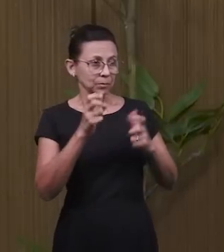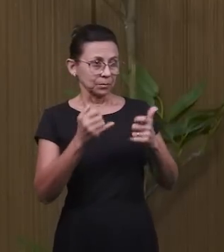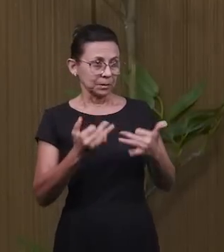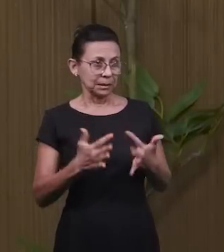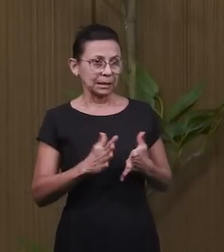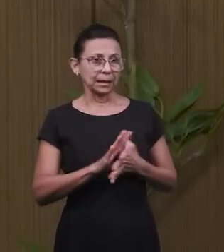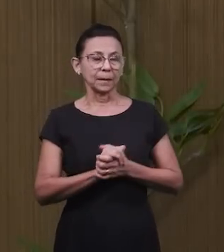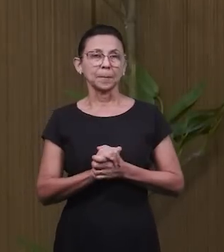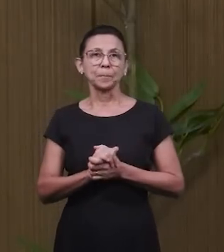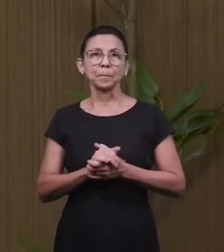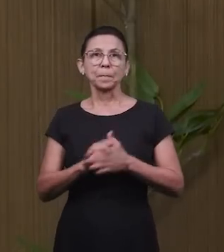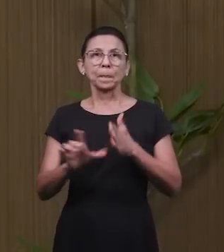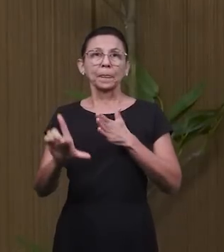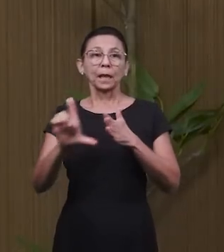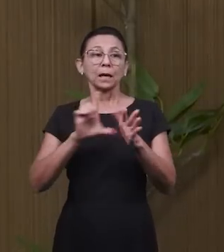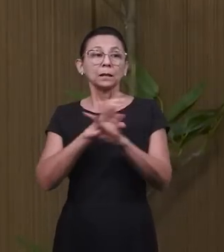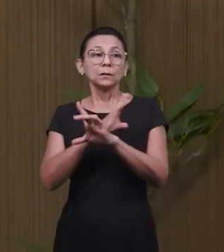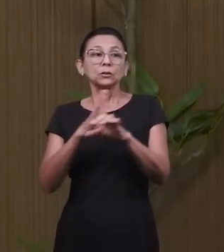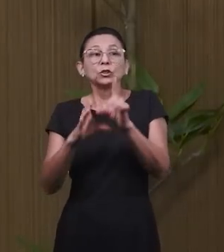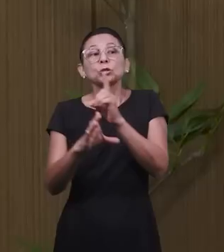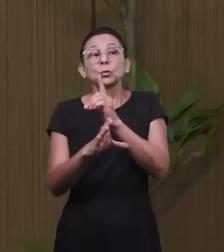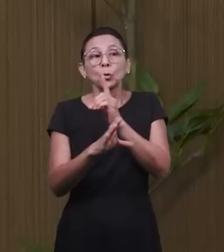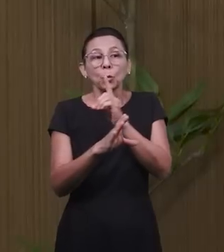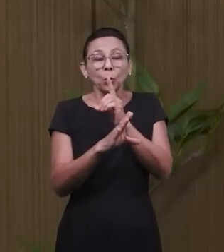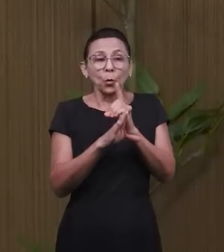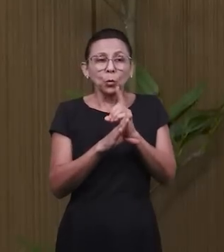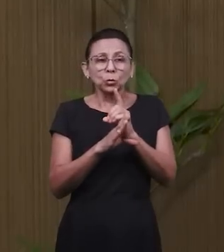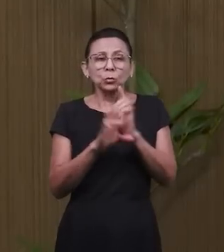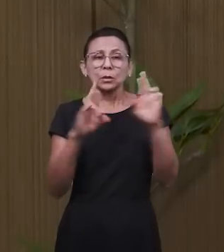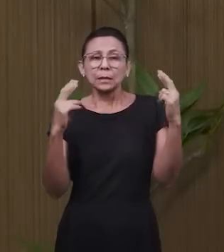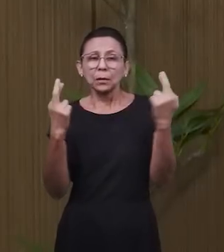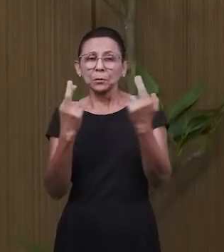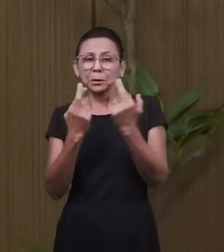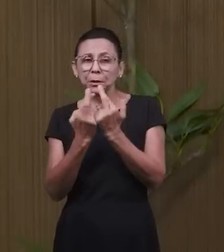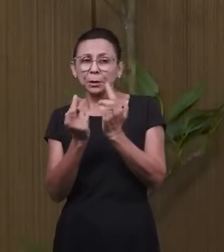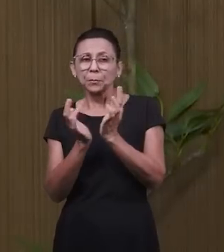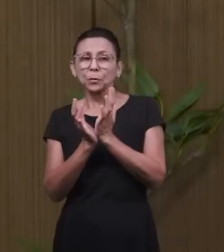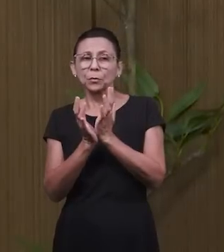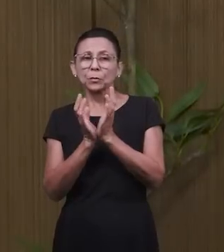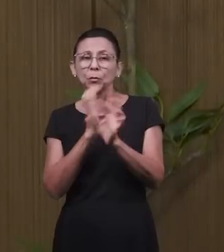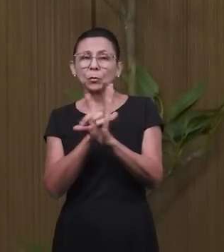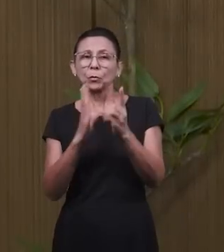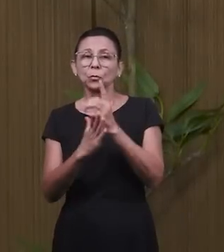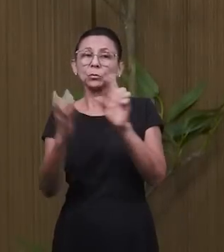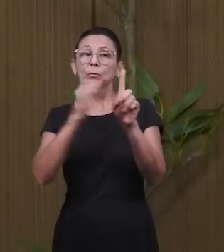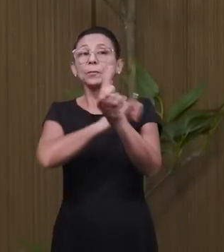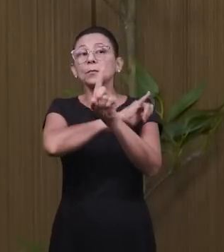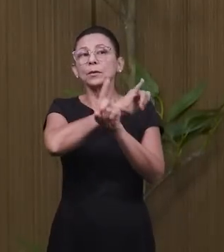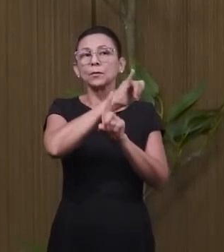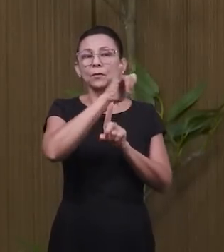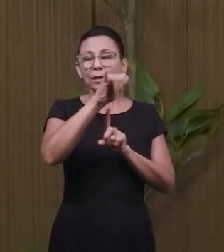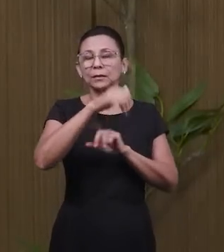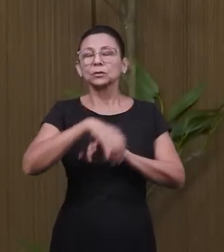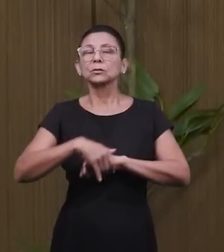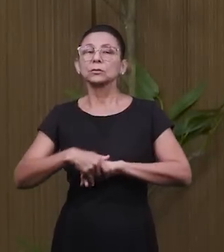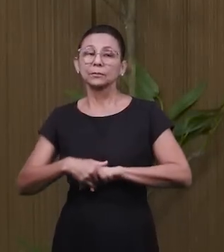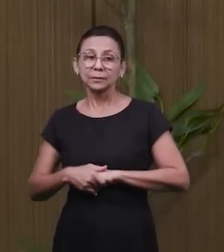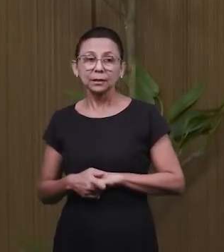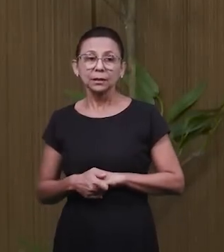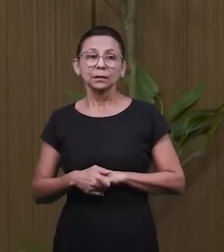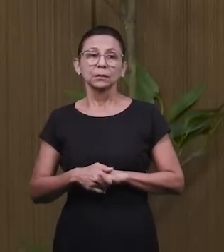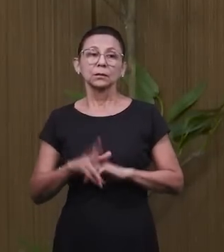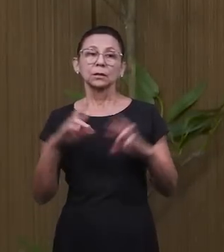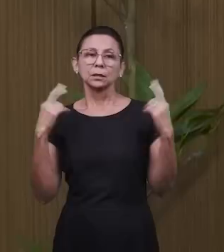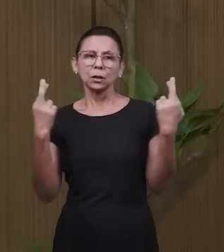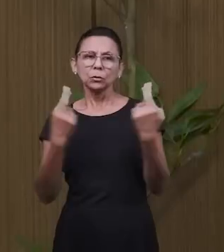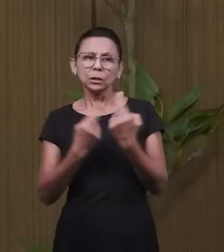fala, e eu não sabia que era você, mas eu recebi dons espirituais. É o corpo vivo. É o corpo que sente, é o corpo que vê,